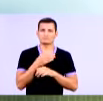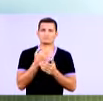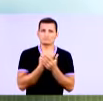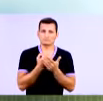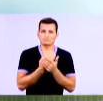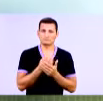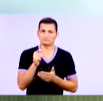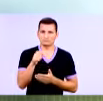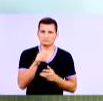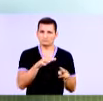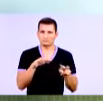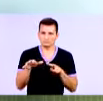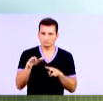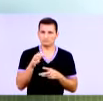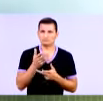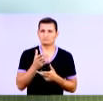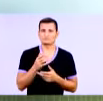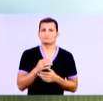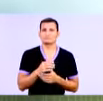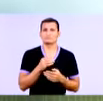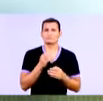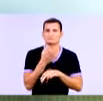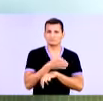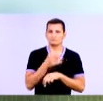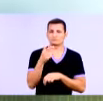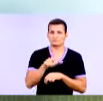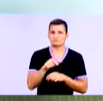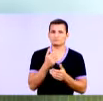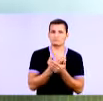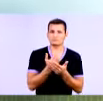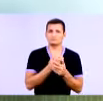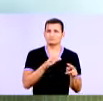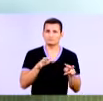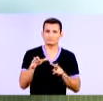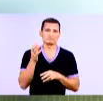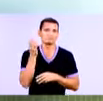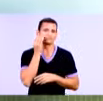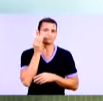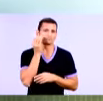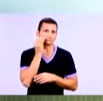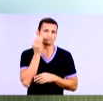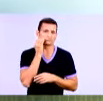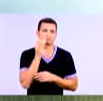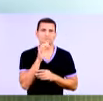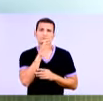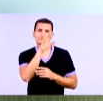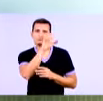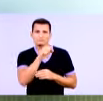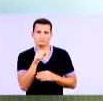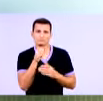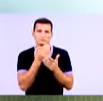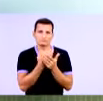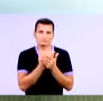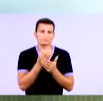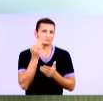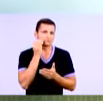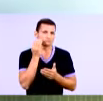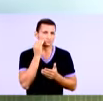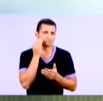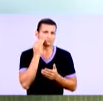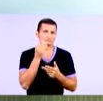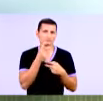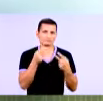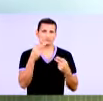dessa semana assim que estiver no ar para você. Acesse ele novamente. Pegue a aula e teste essas coisas na